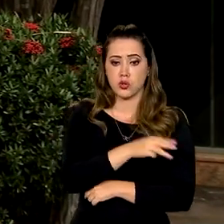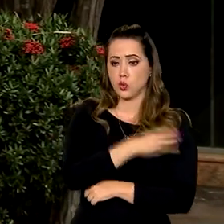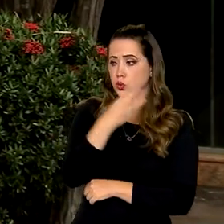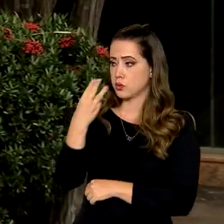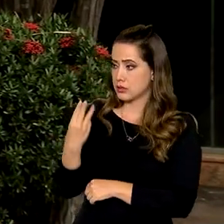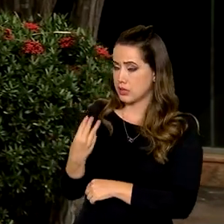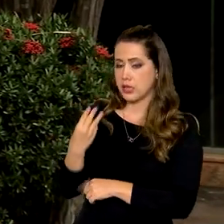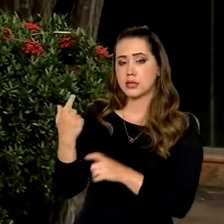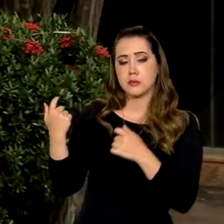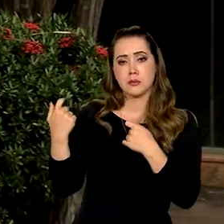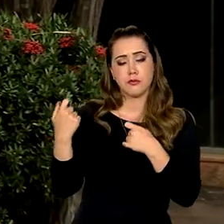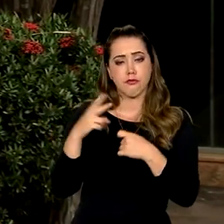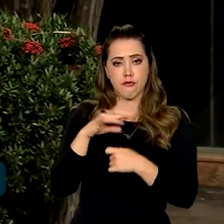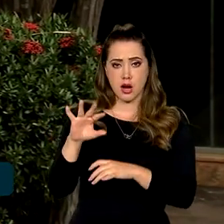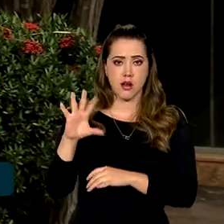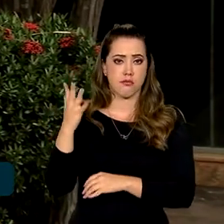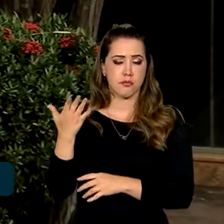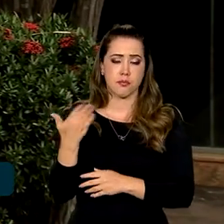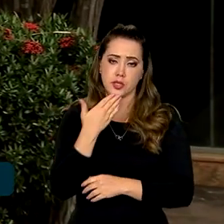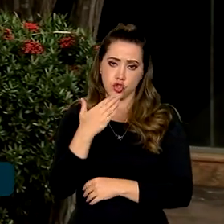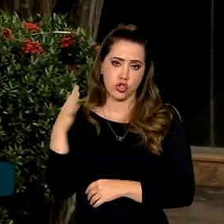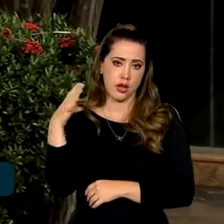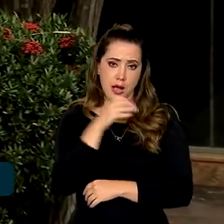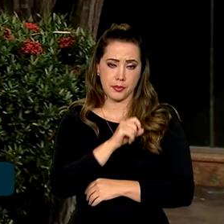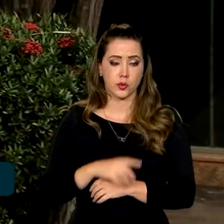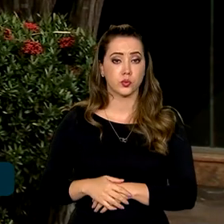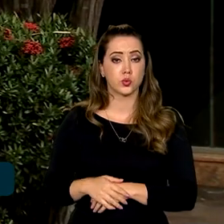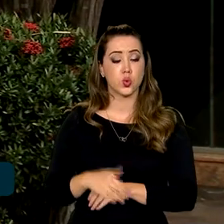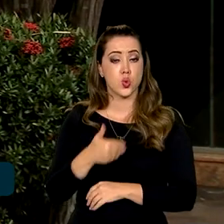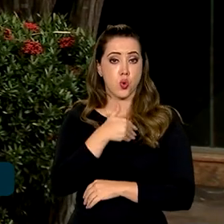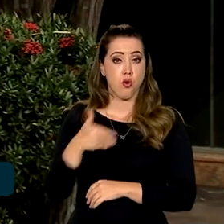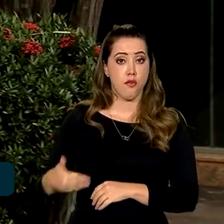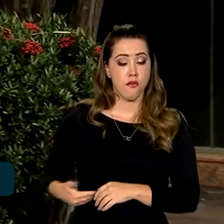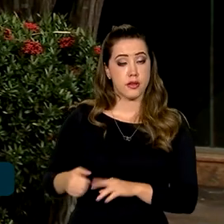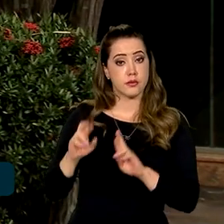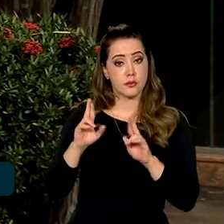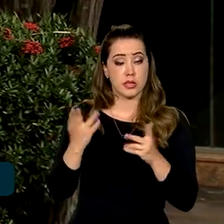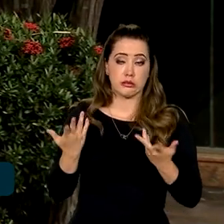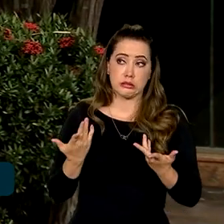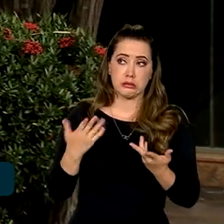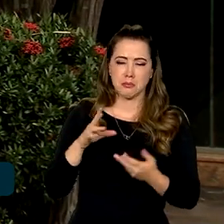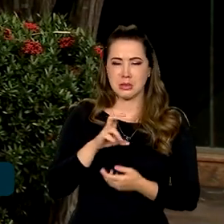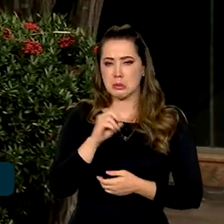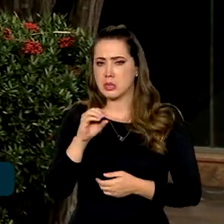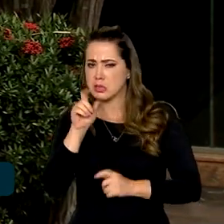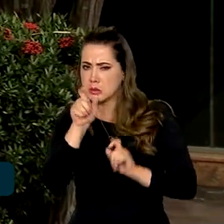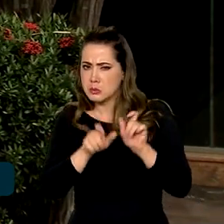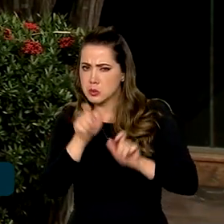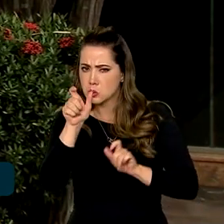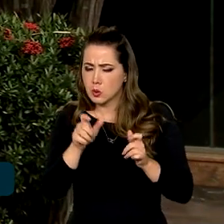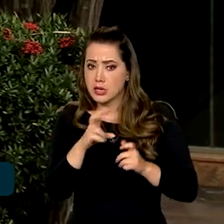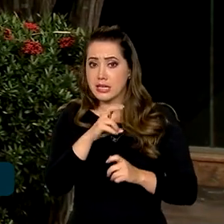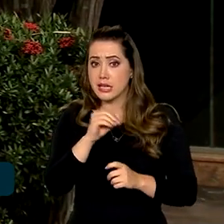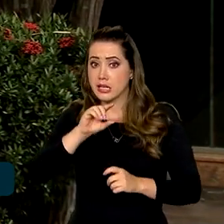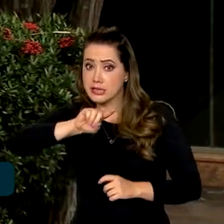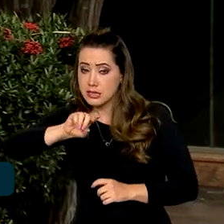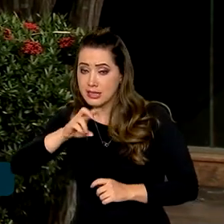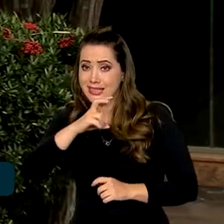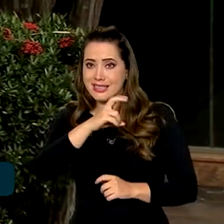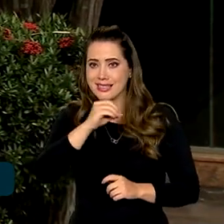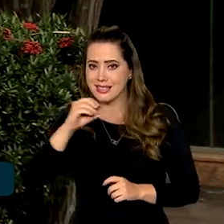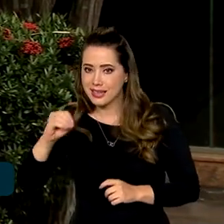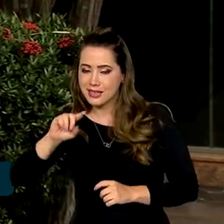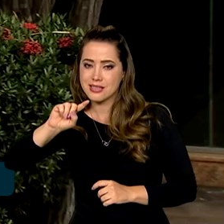3 devem fazê-lo em breve. A estimativa do governo é de que 500 mil pessoas sejam afetadas